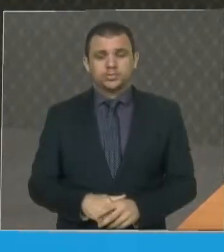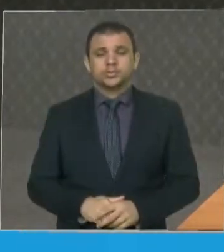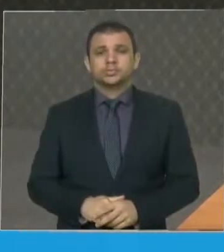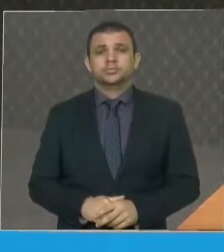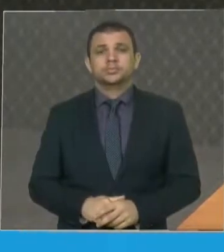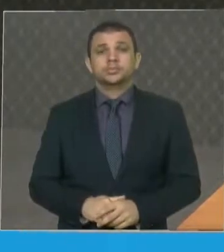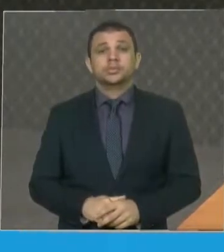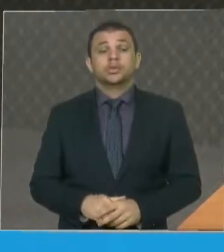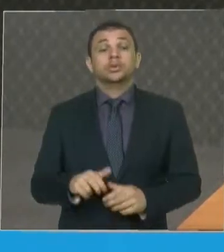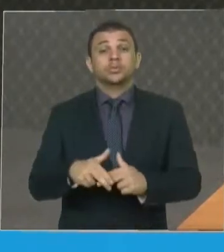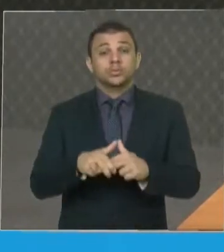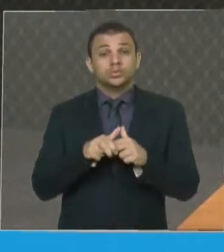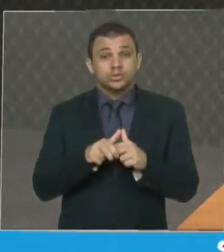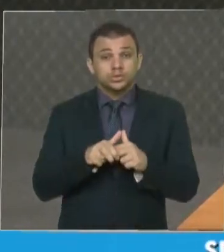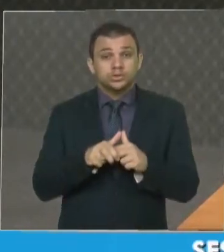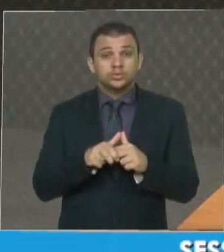isso